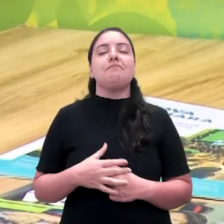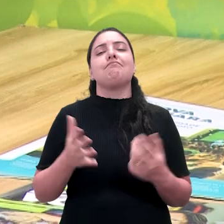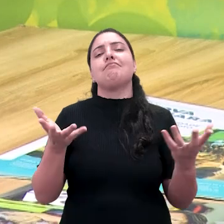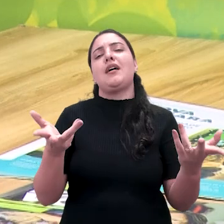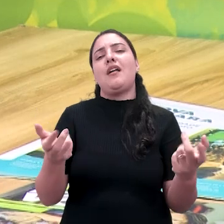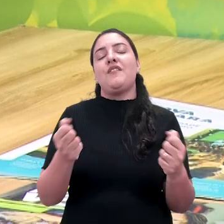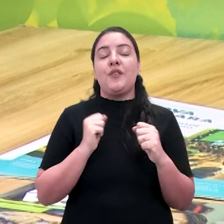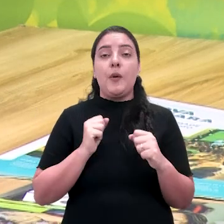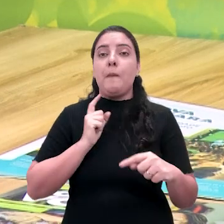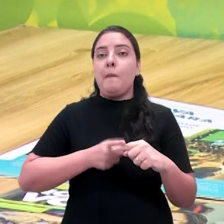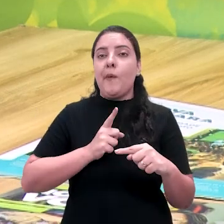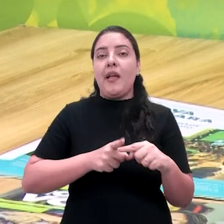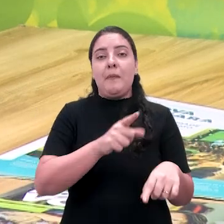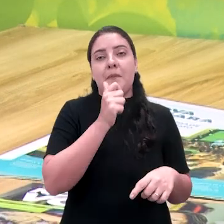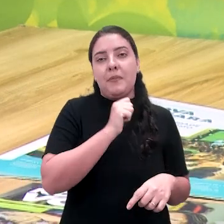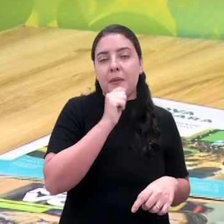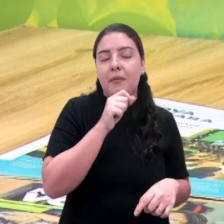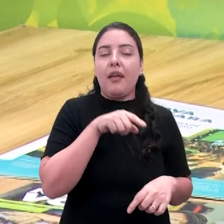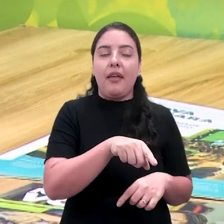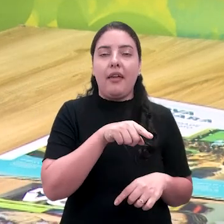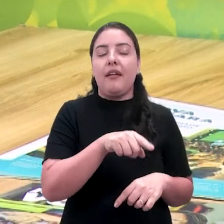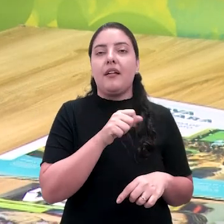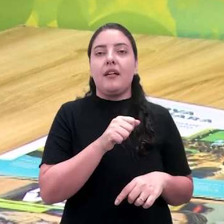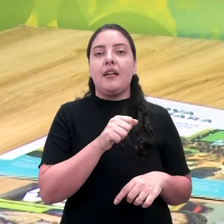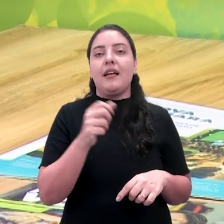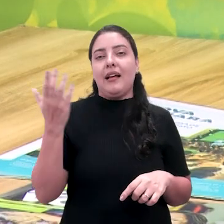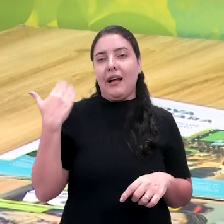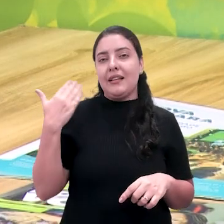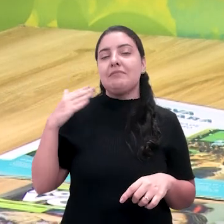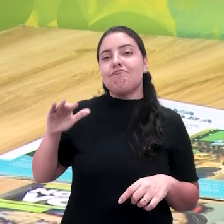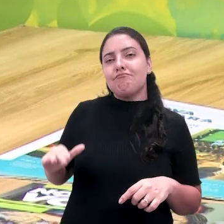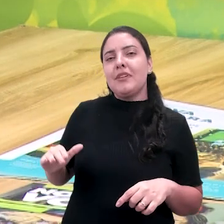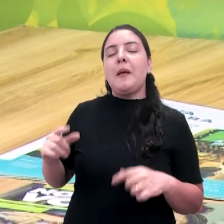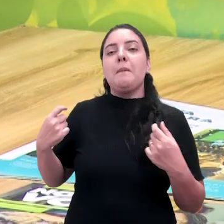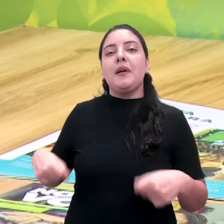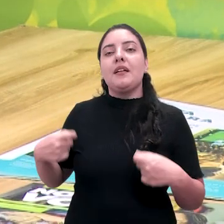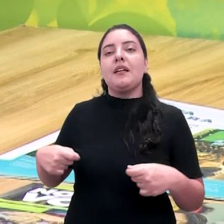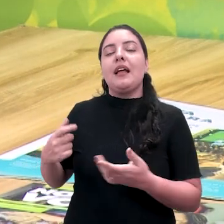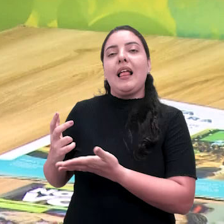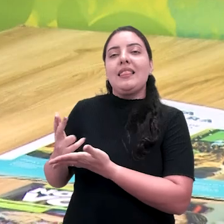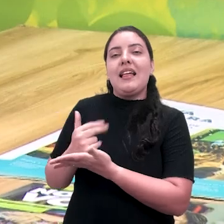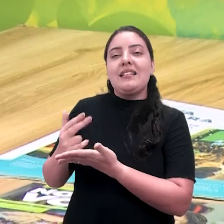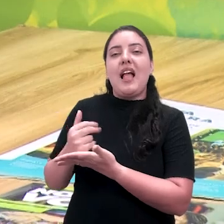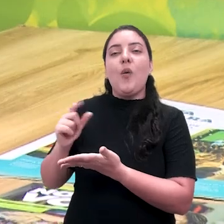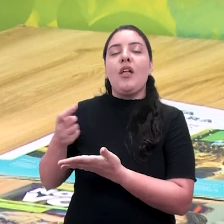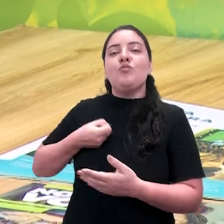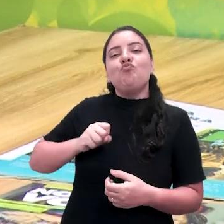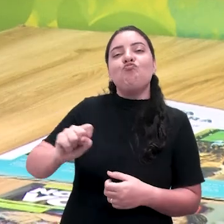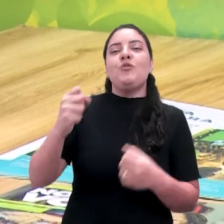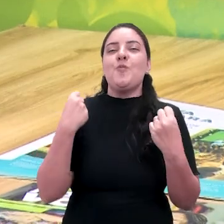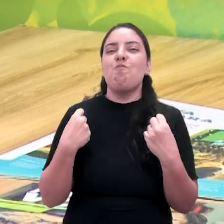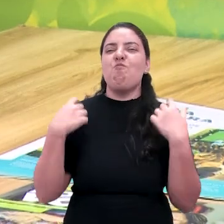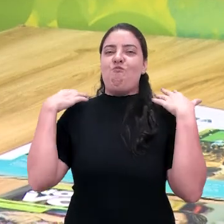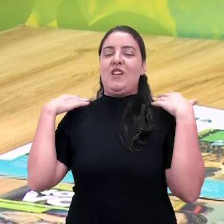maravilhosa. Porque a minha mãe, quando eu era pequena, tinha que desenhar um herói, né? Na tarefa da